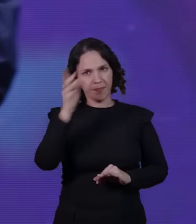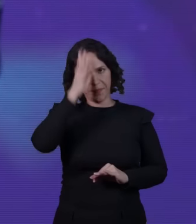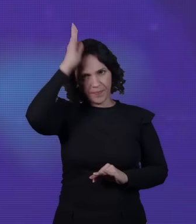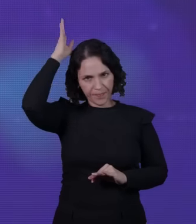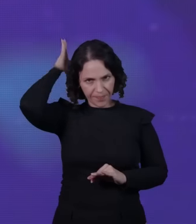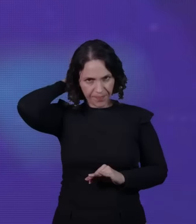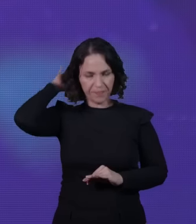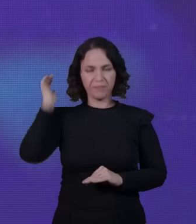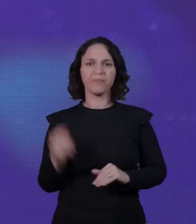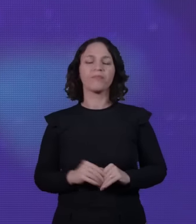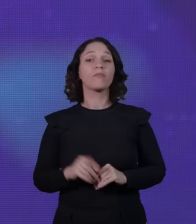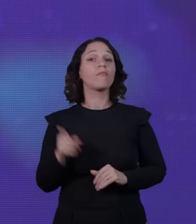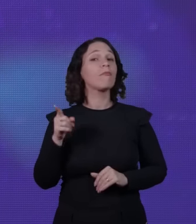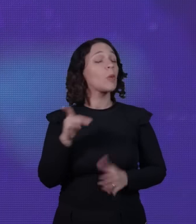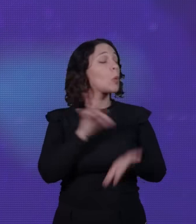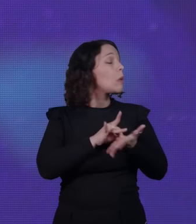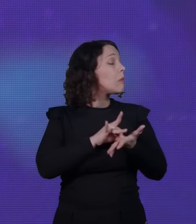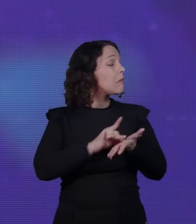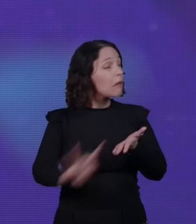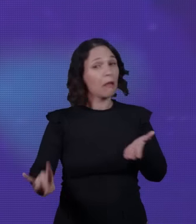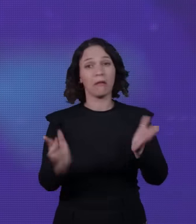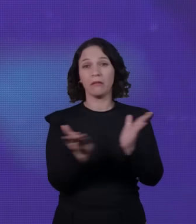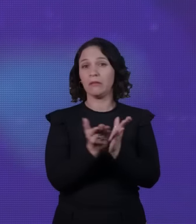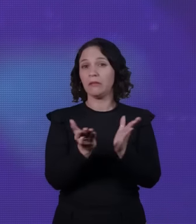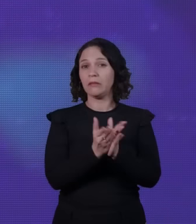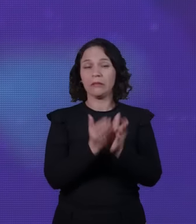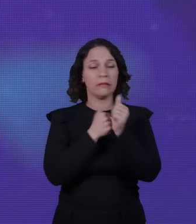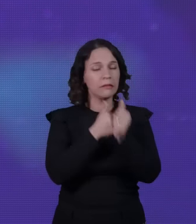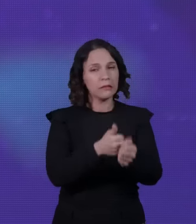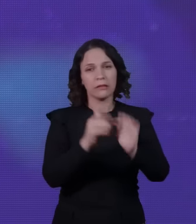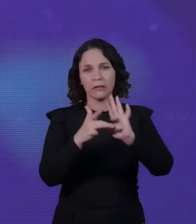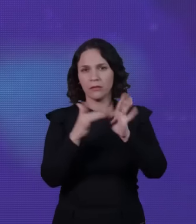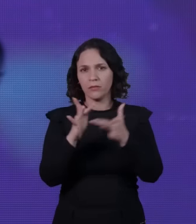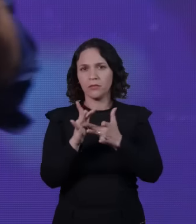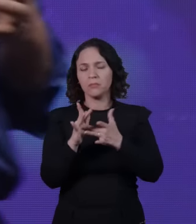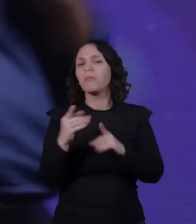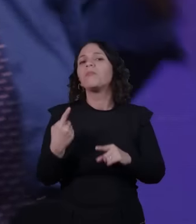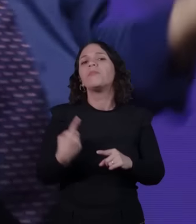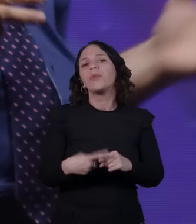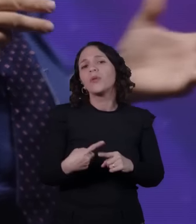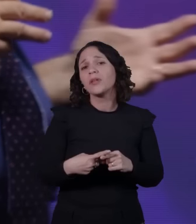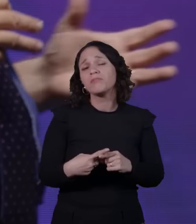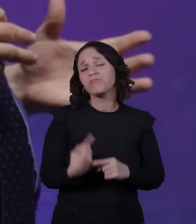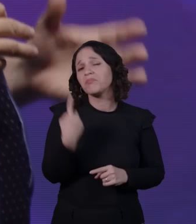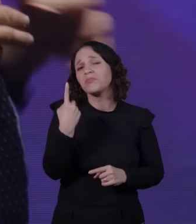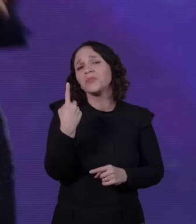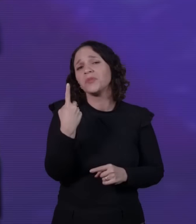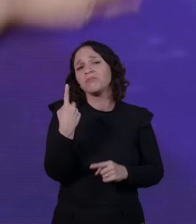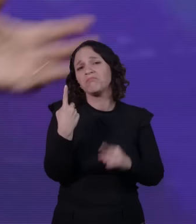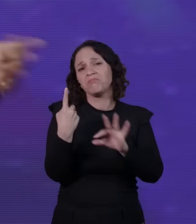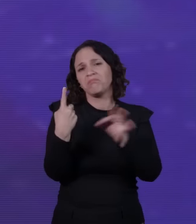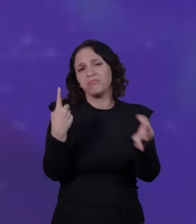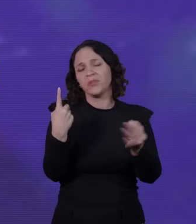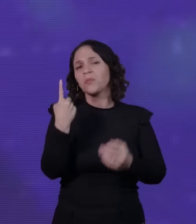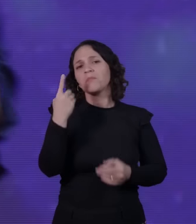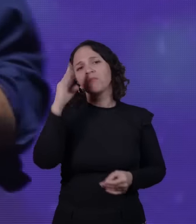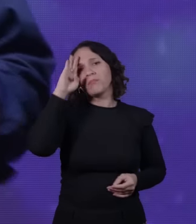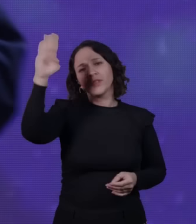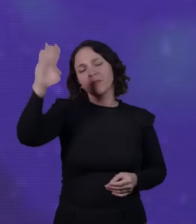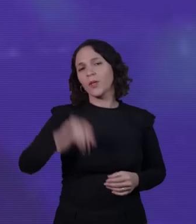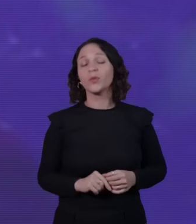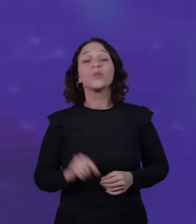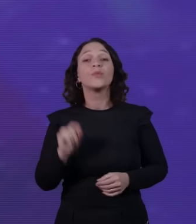Este homem odiava os cristãos, por uma razão única, ou talvez a principal